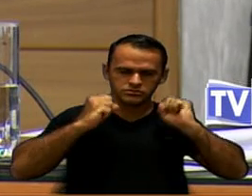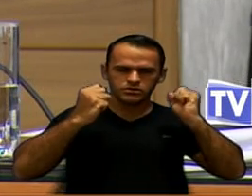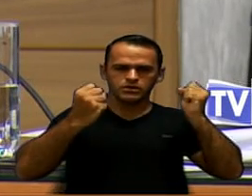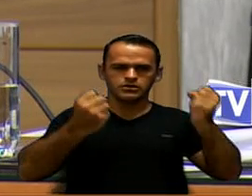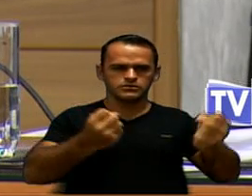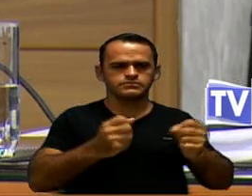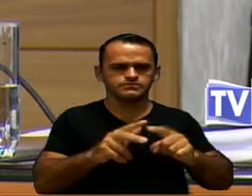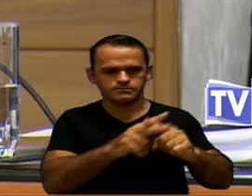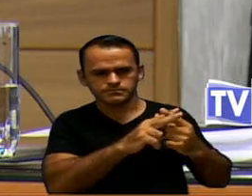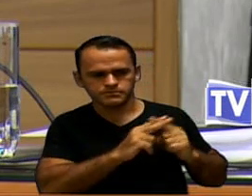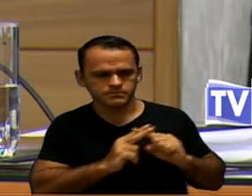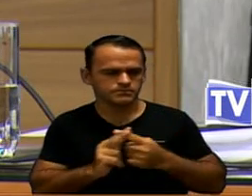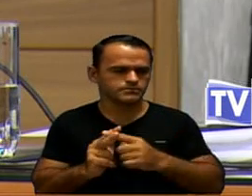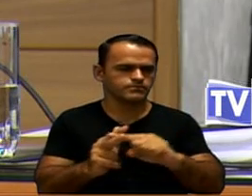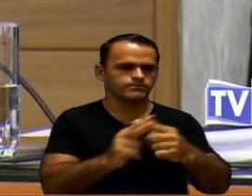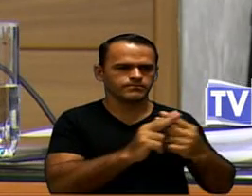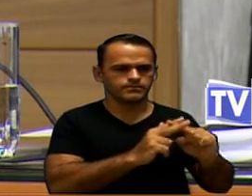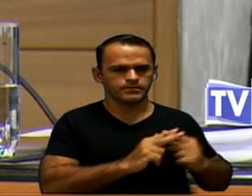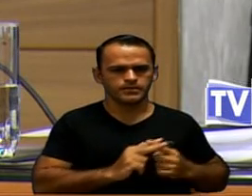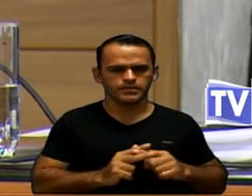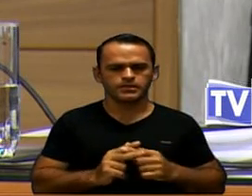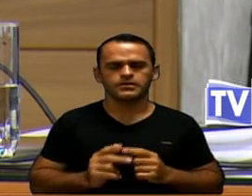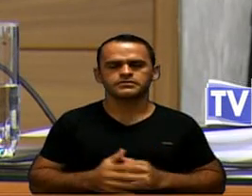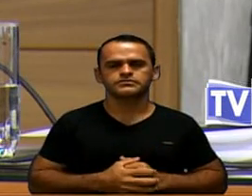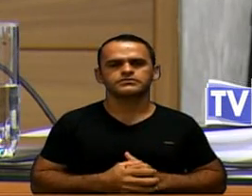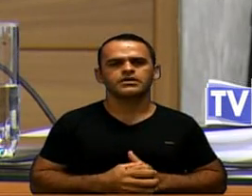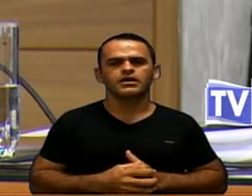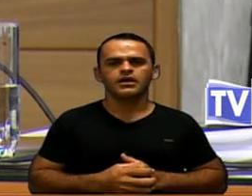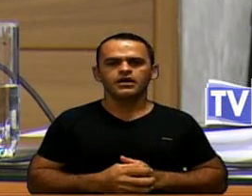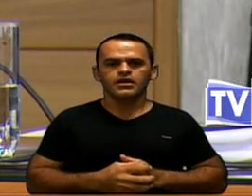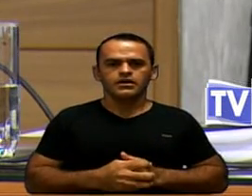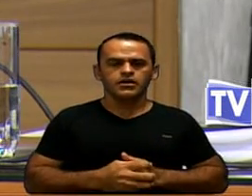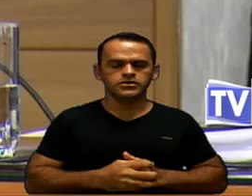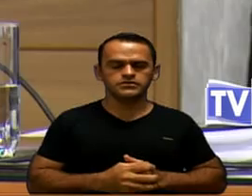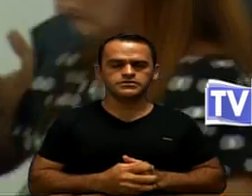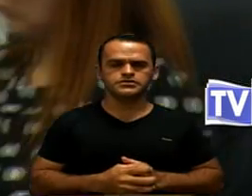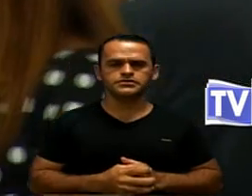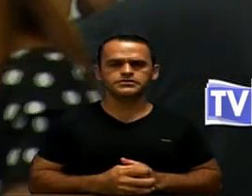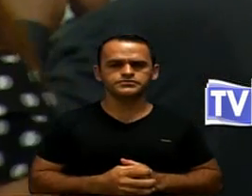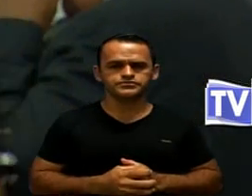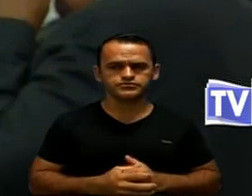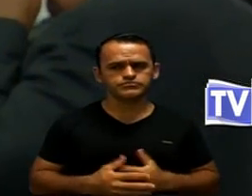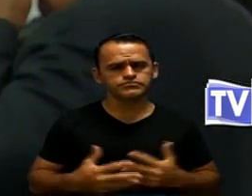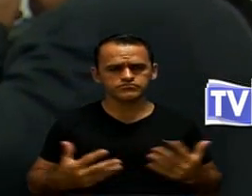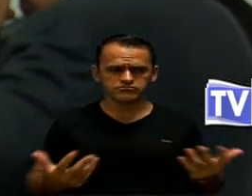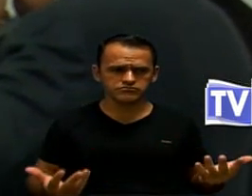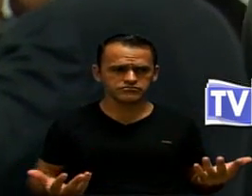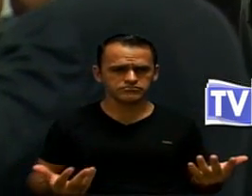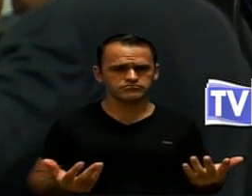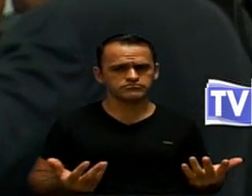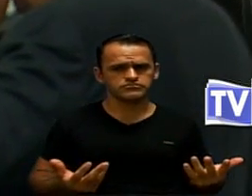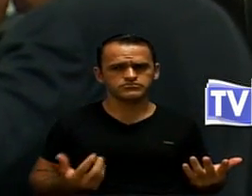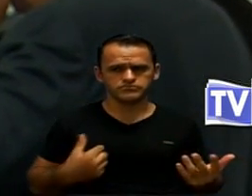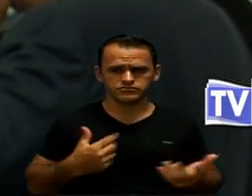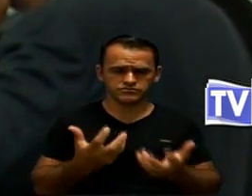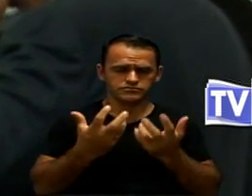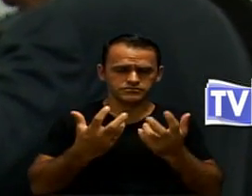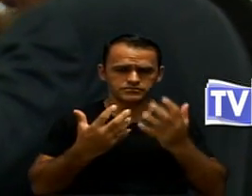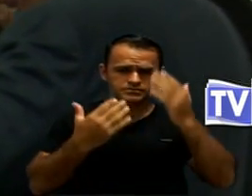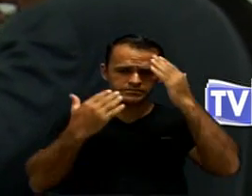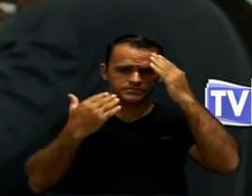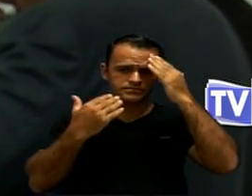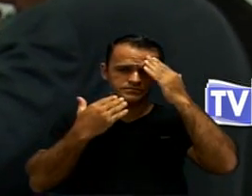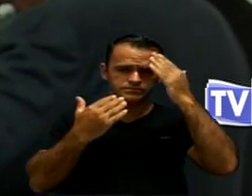intensificação dessas ações. Eu fui citado, senhor presidente. É interessante, eu gostaria de agradecer aí o aviso. O painel